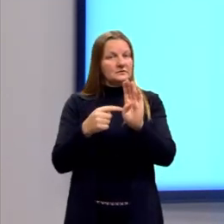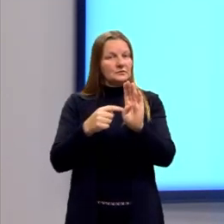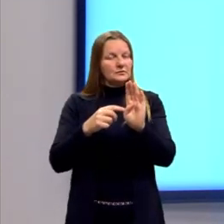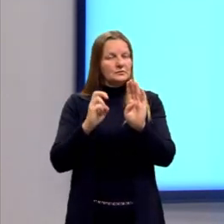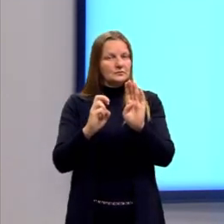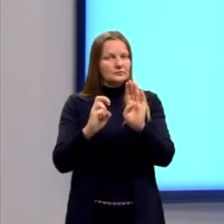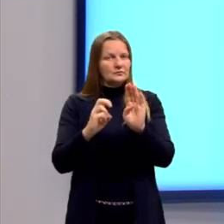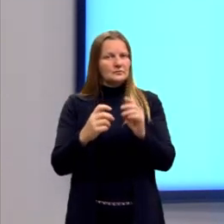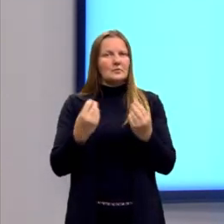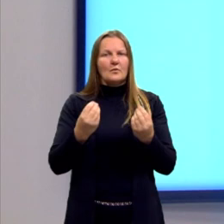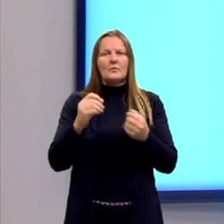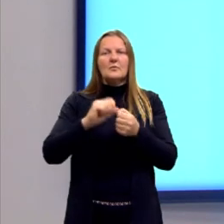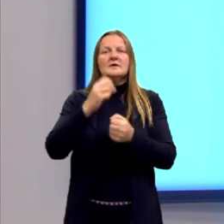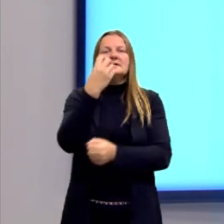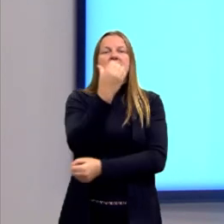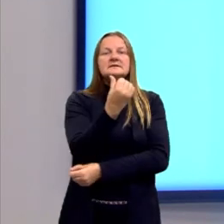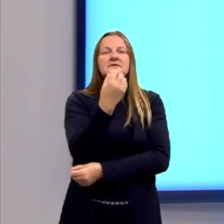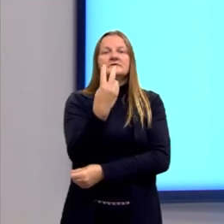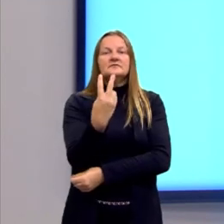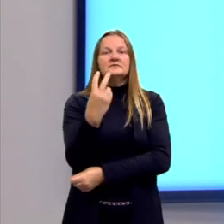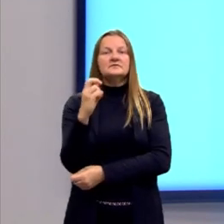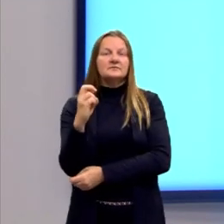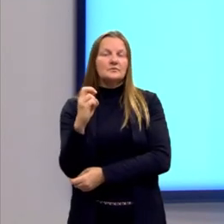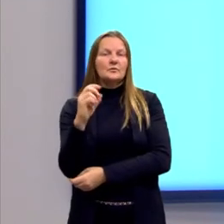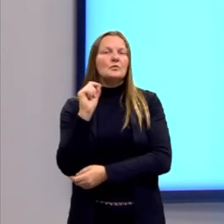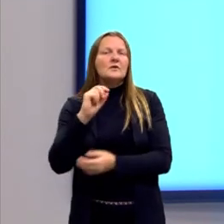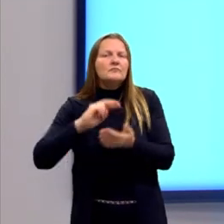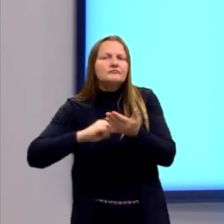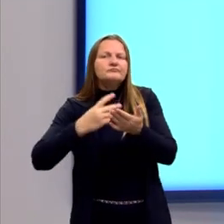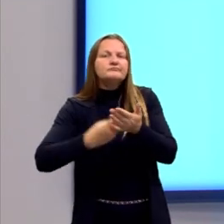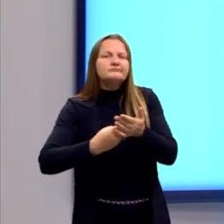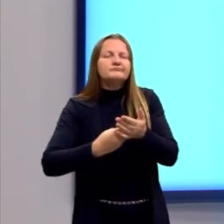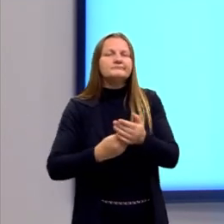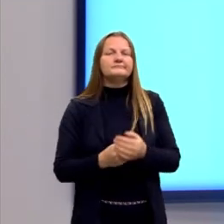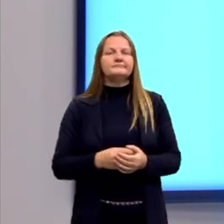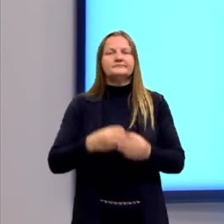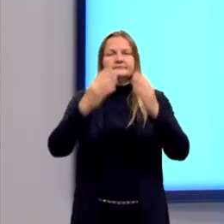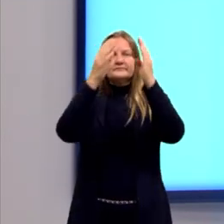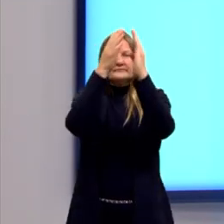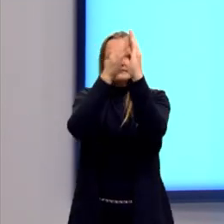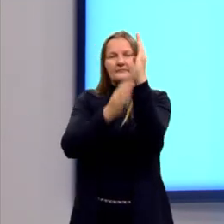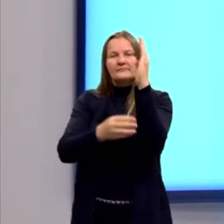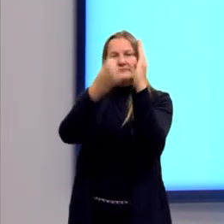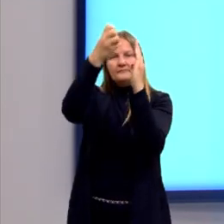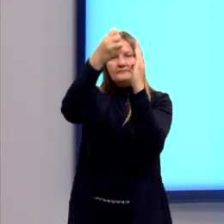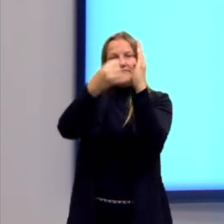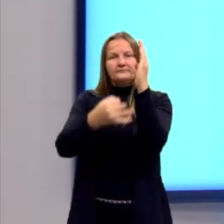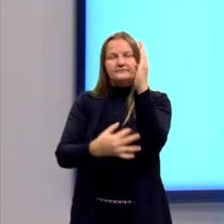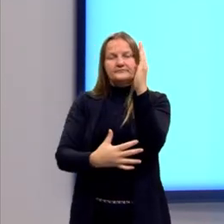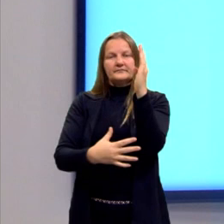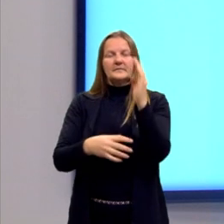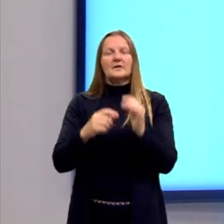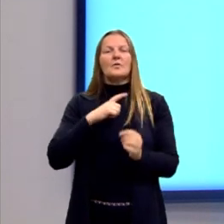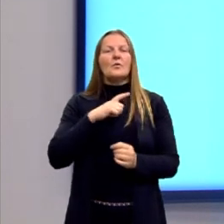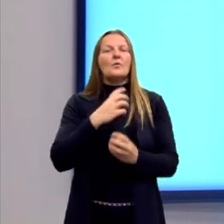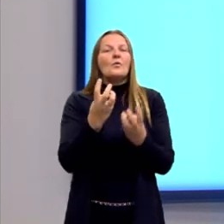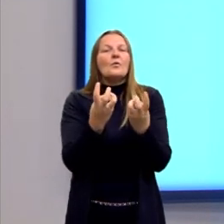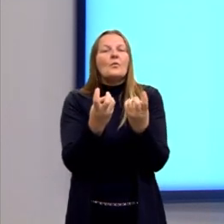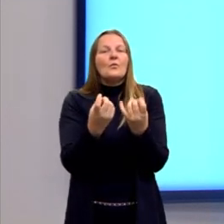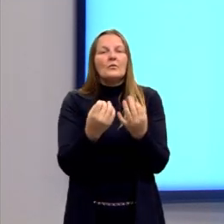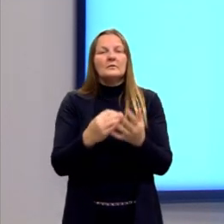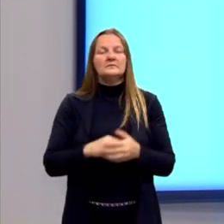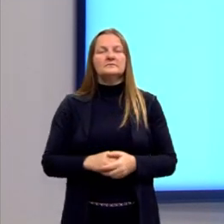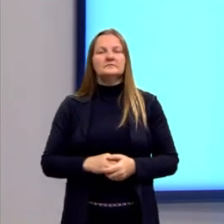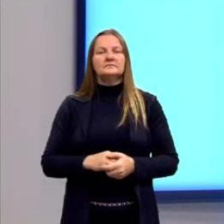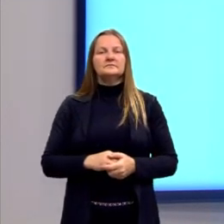cinco 625 fazendo a decomposição né ou escrevendo através de potência